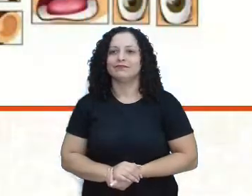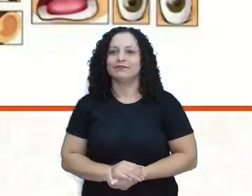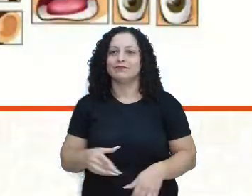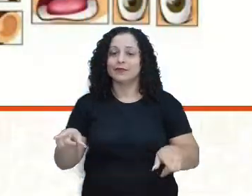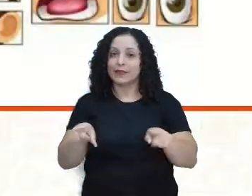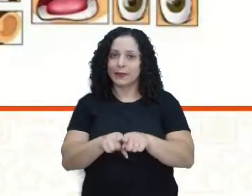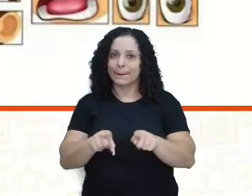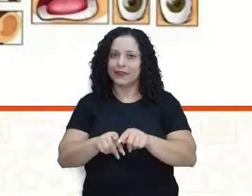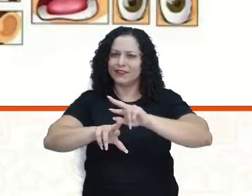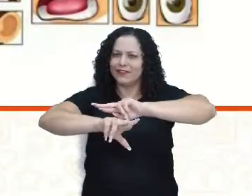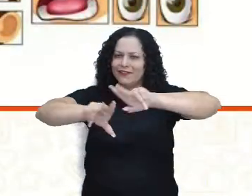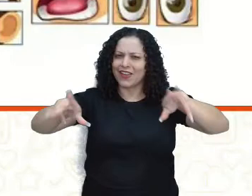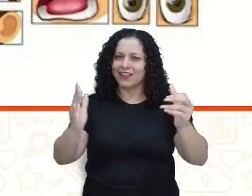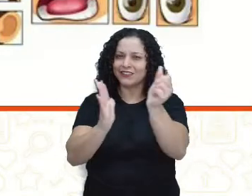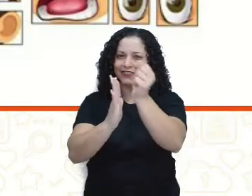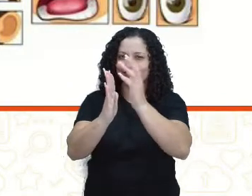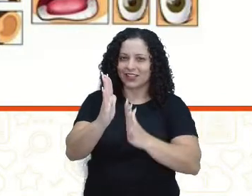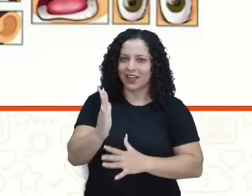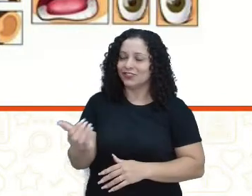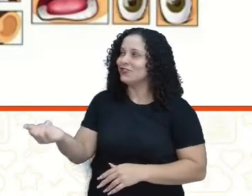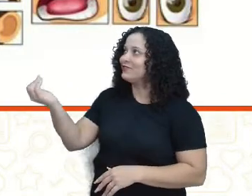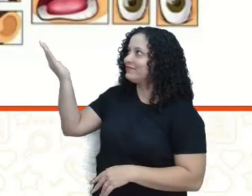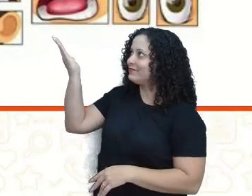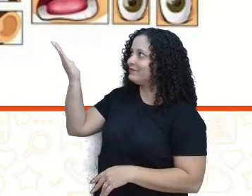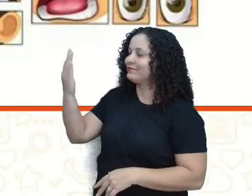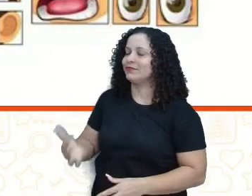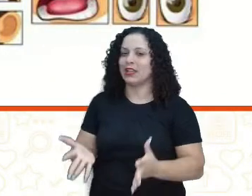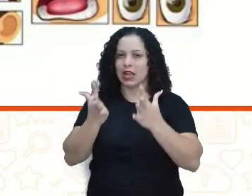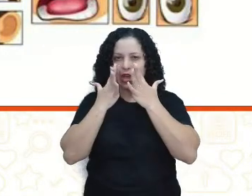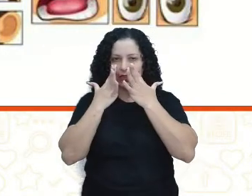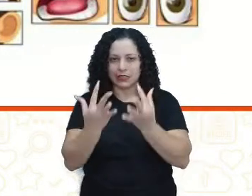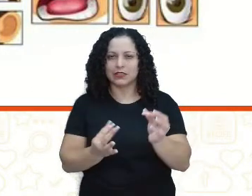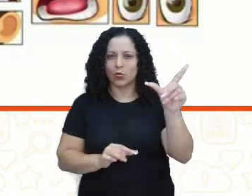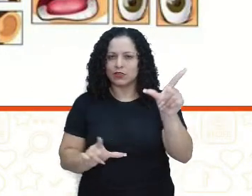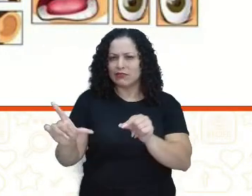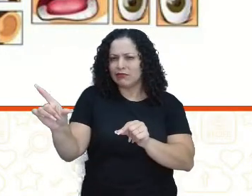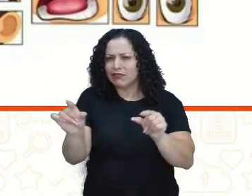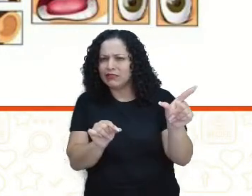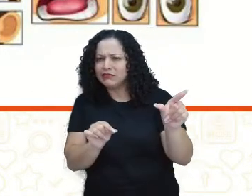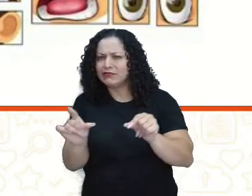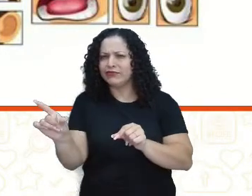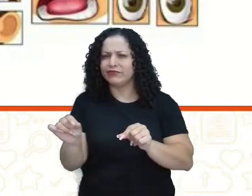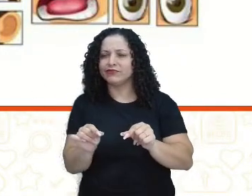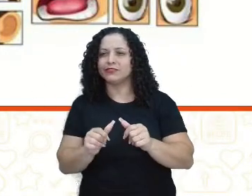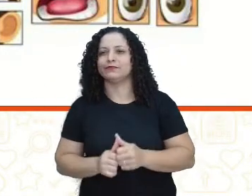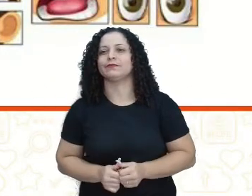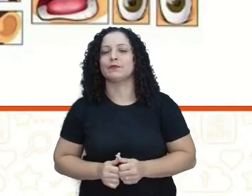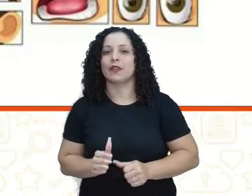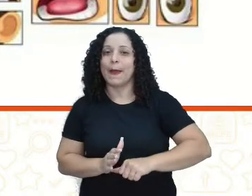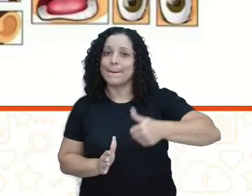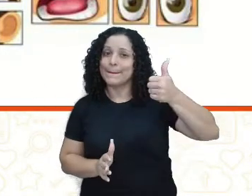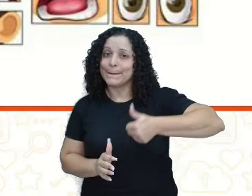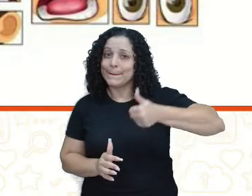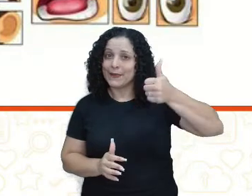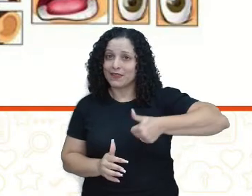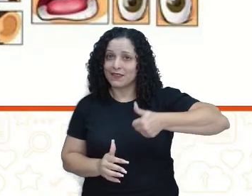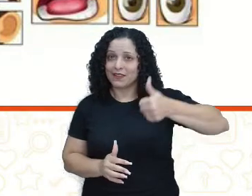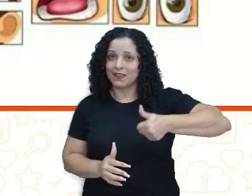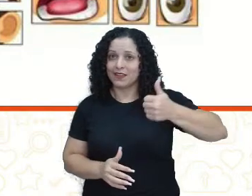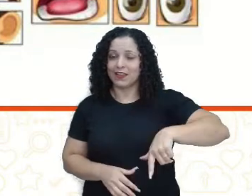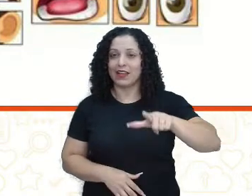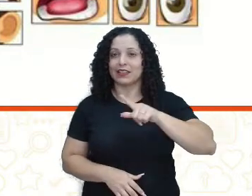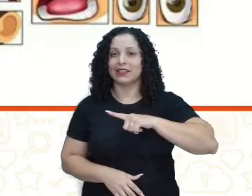Outras atividades que a gente pode fazer, né, de atenção seletiva, a primeira atividade que a gente